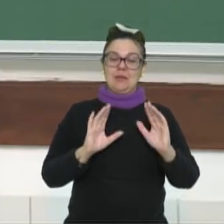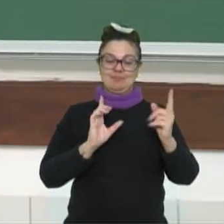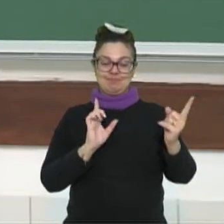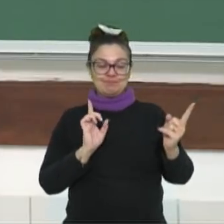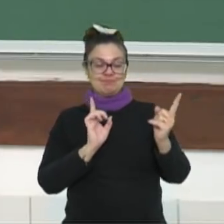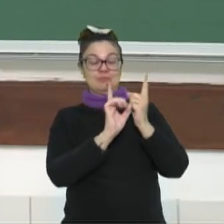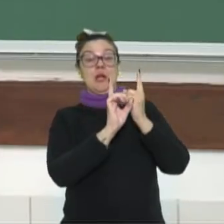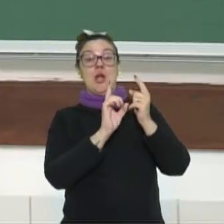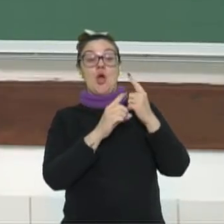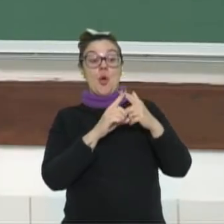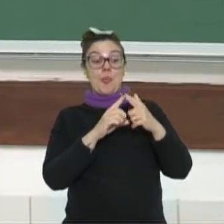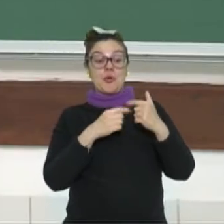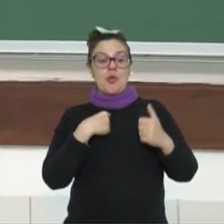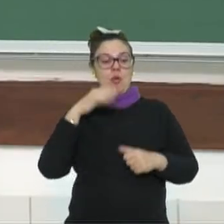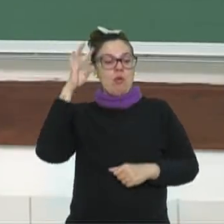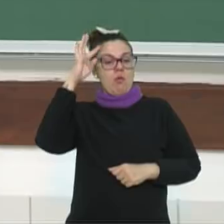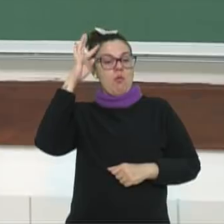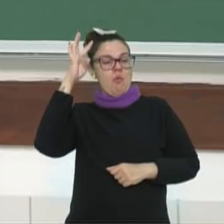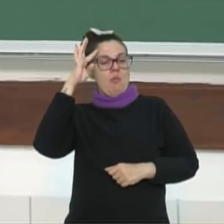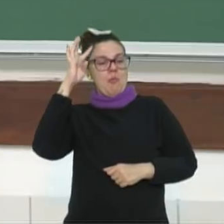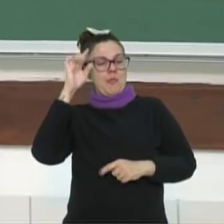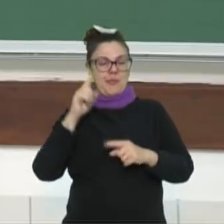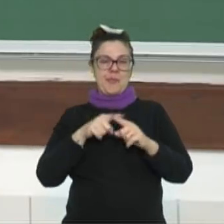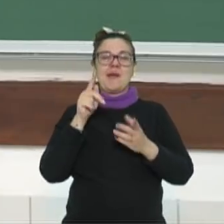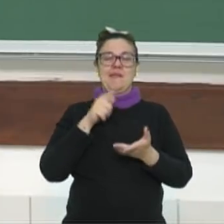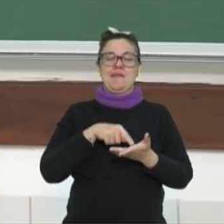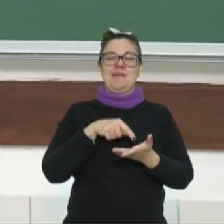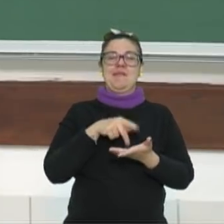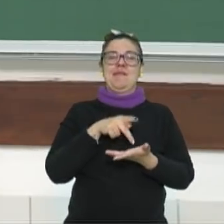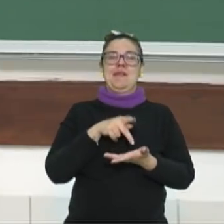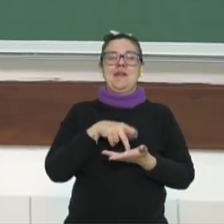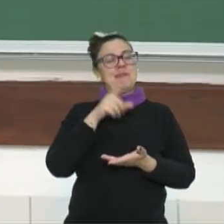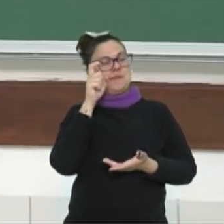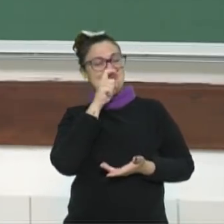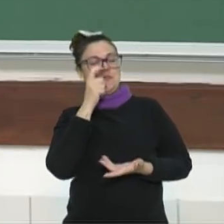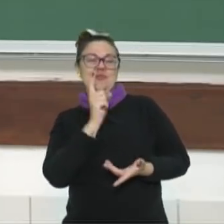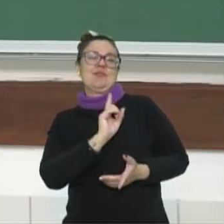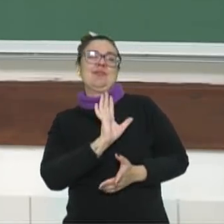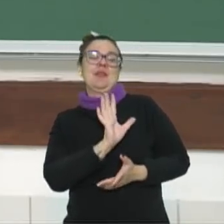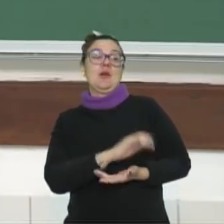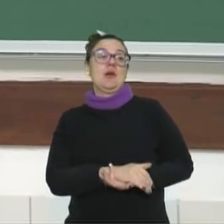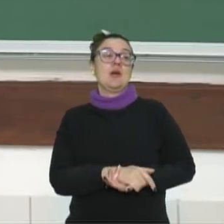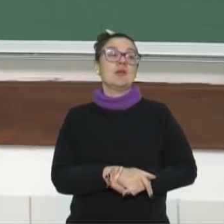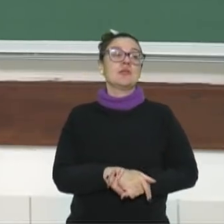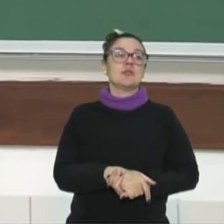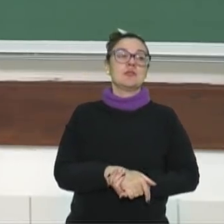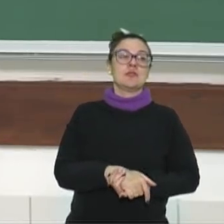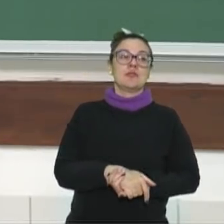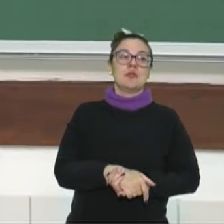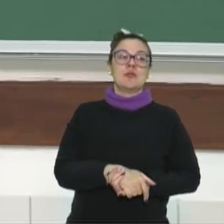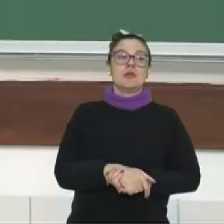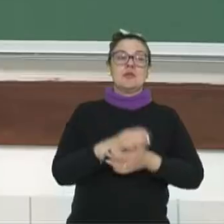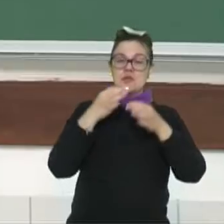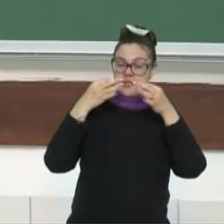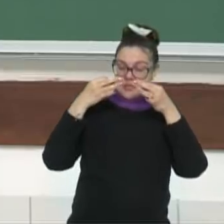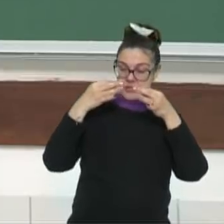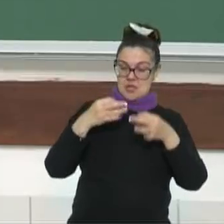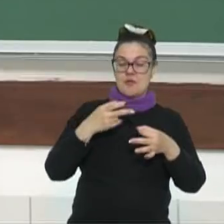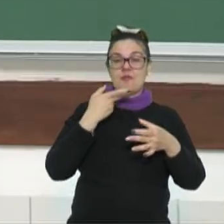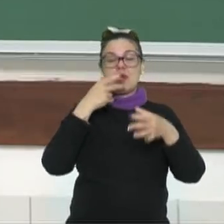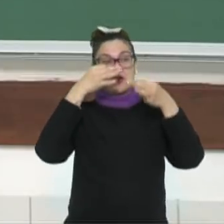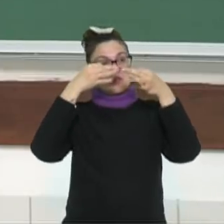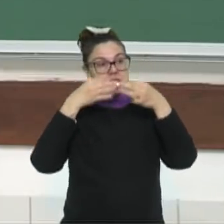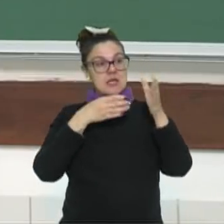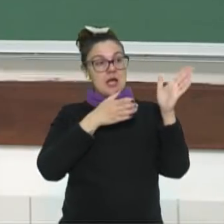aquilo que a gente pensa que é de um jeito, mas no fundo é de outro jeito, né? O certo seria eu ter falado do jeito correto, igual eu estou